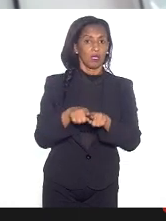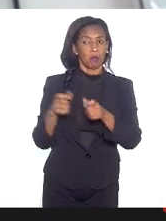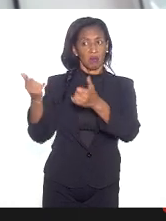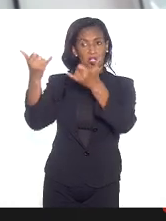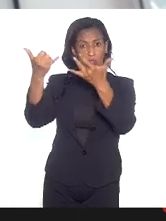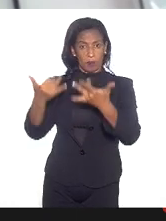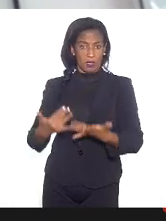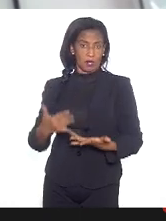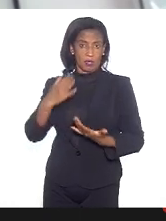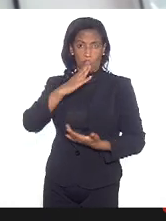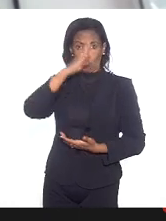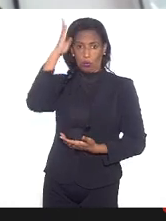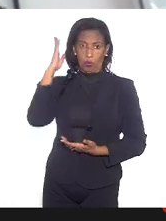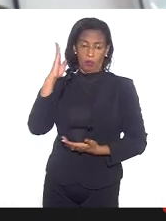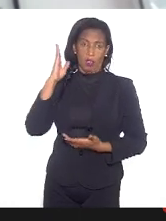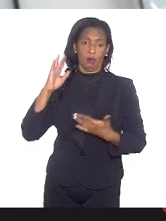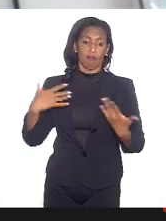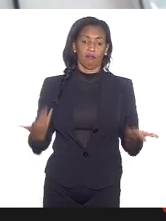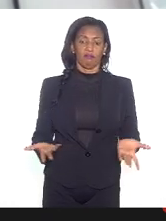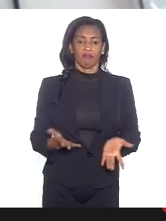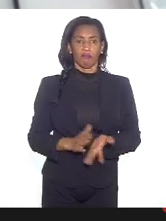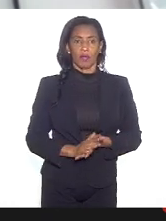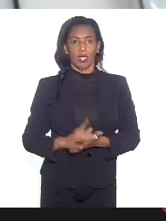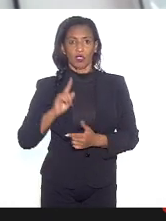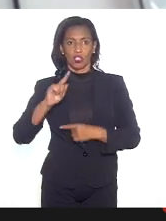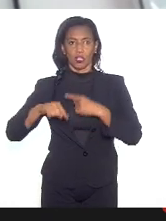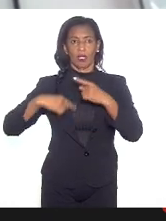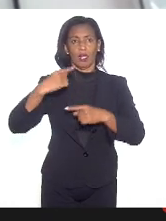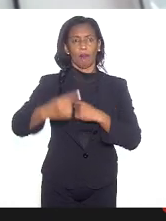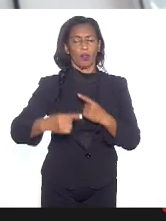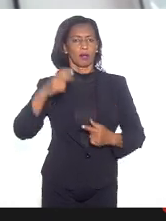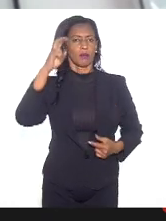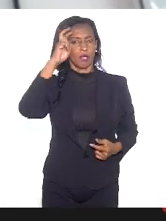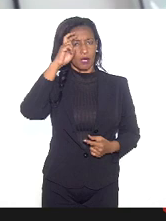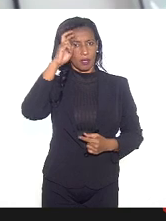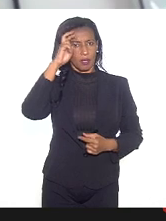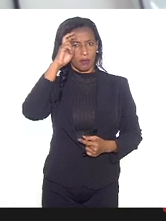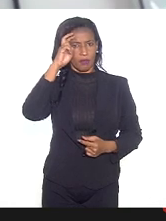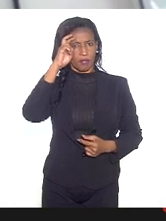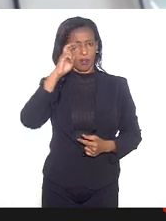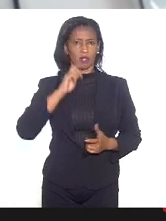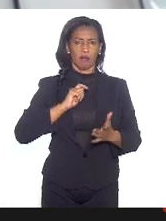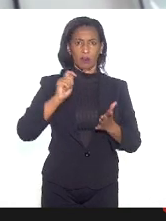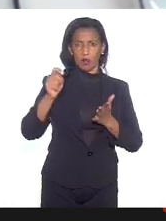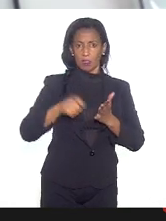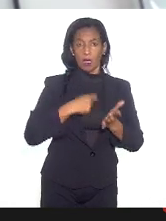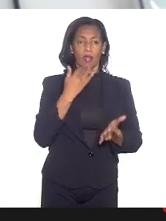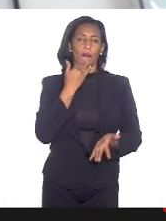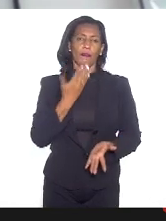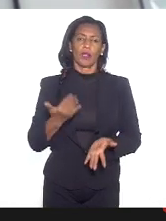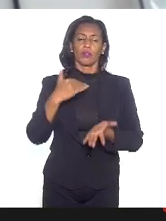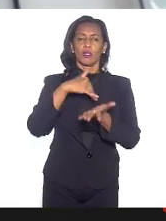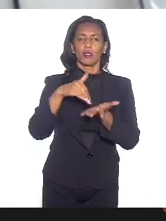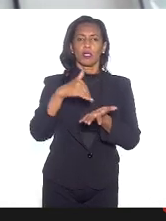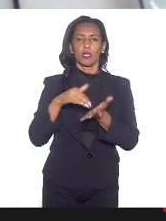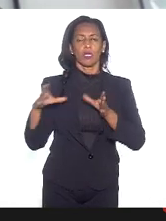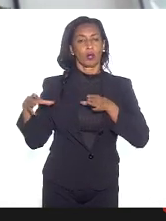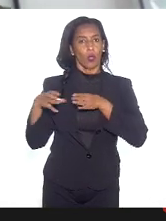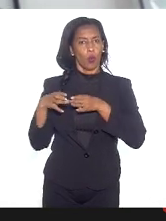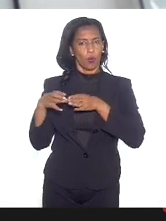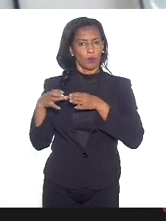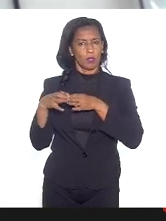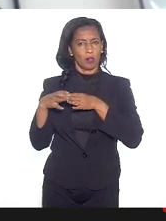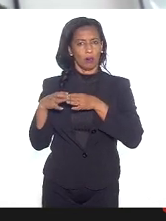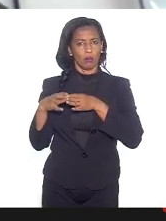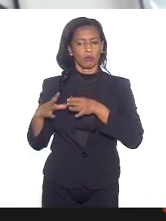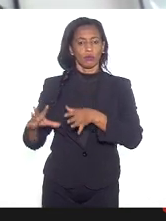Bombeiros Militar, a gente delibera, se for o caso, na próxima quinta-feira já está consignada. Peço que a Secretaria da Comissão já consigne